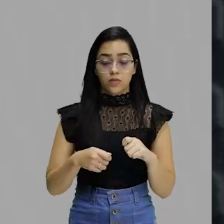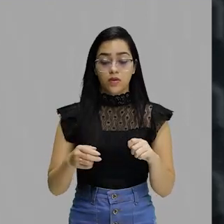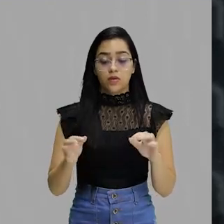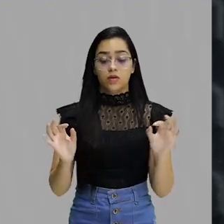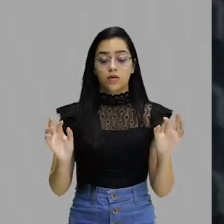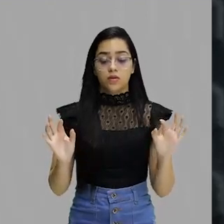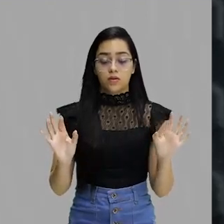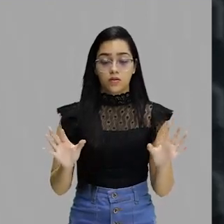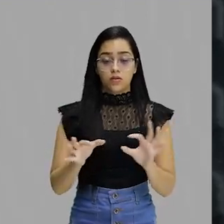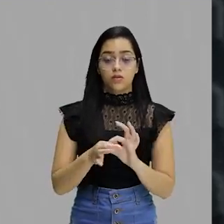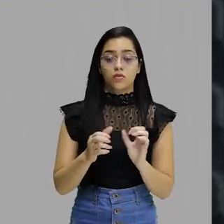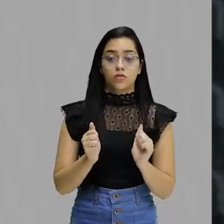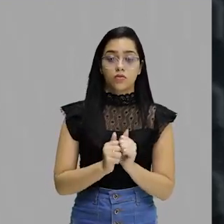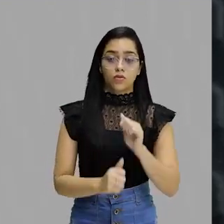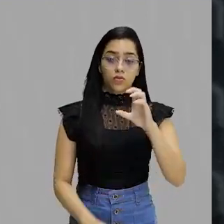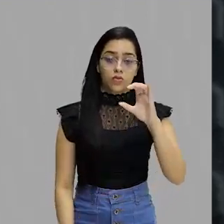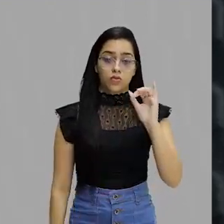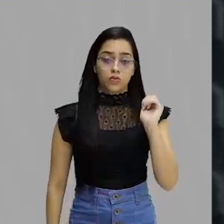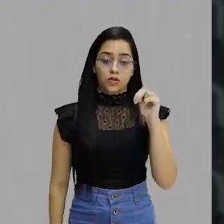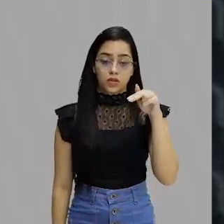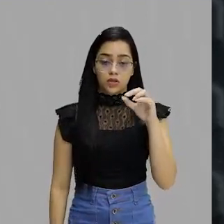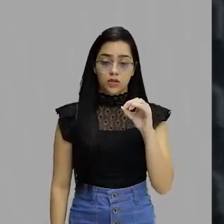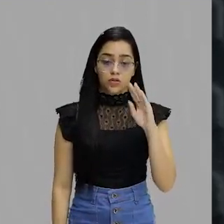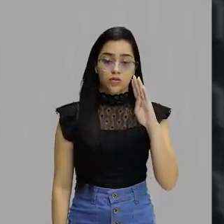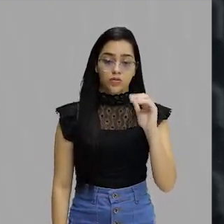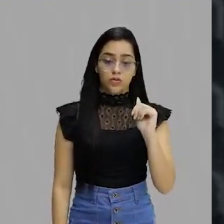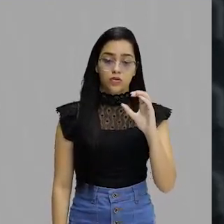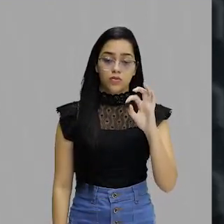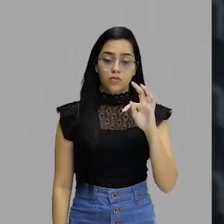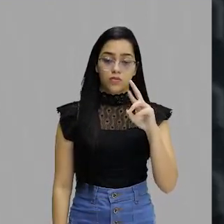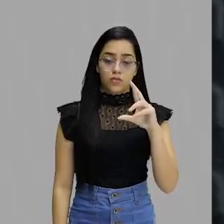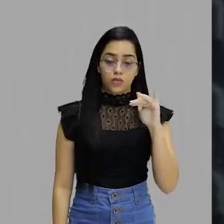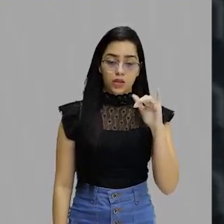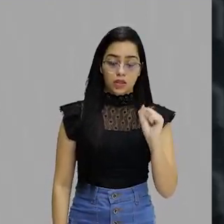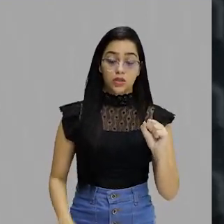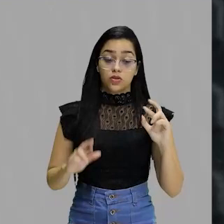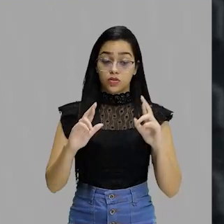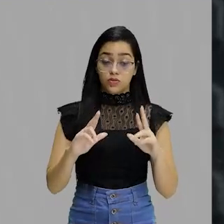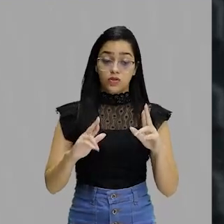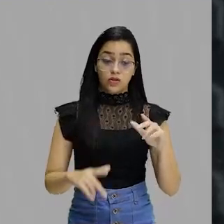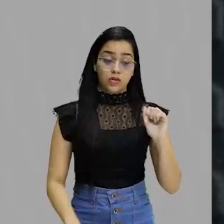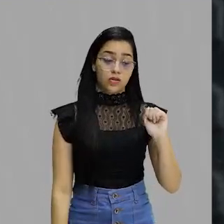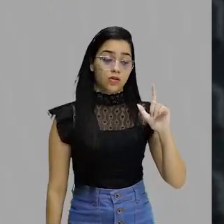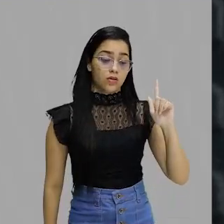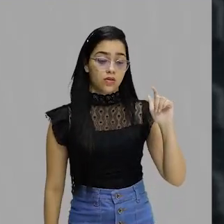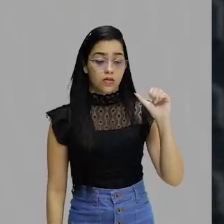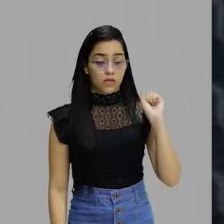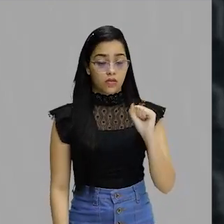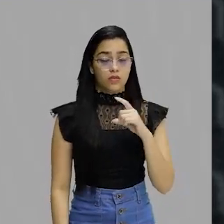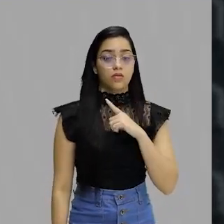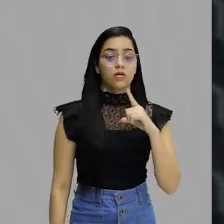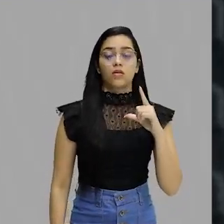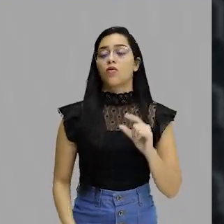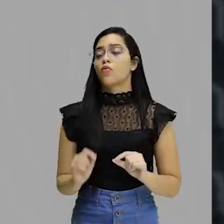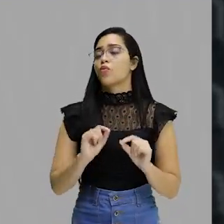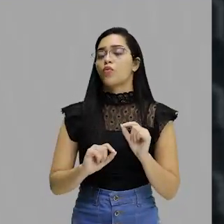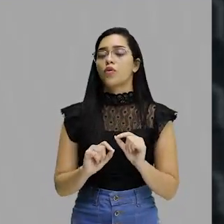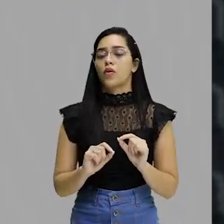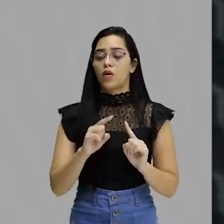com cianobactérias, que é um procarionte, diferente da alga. A alga é um